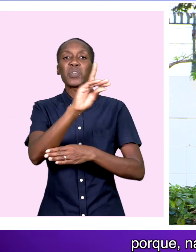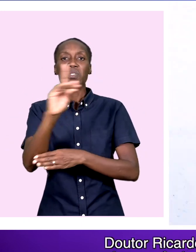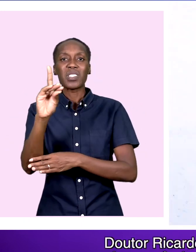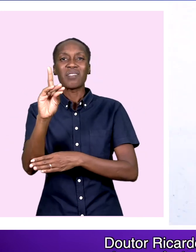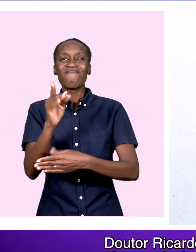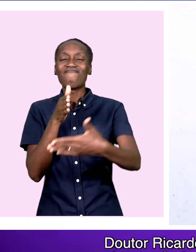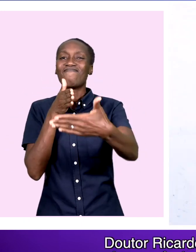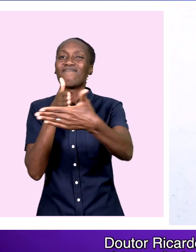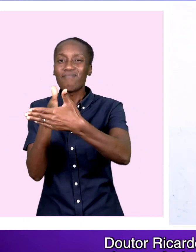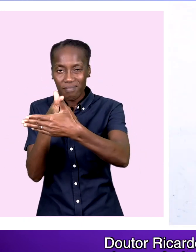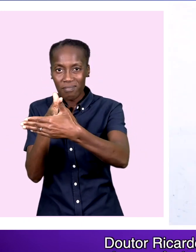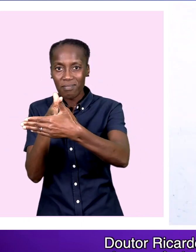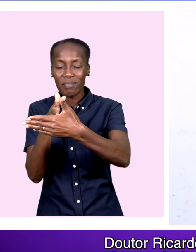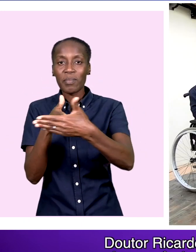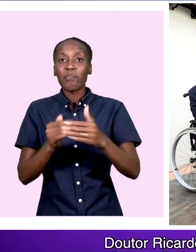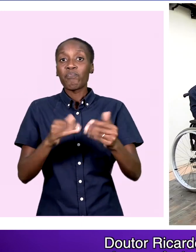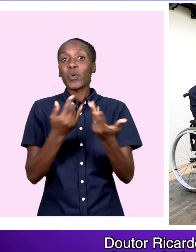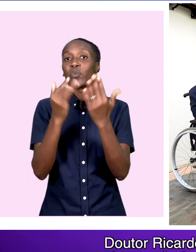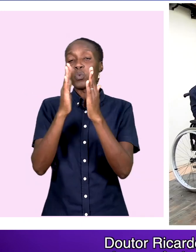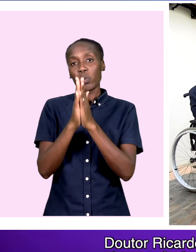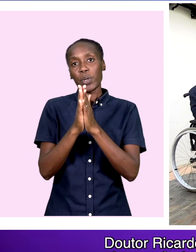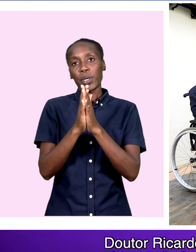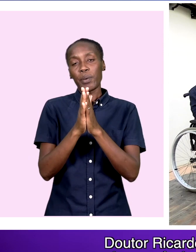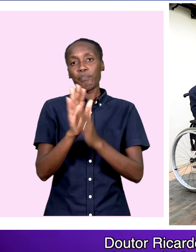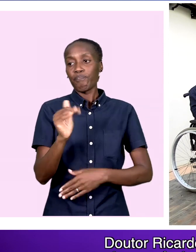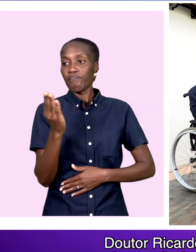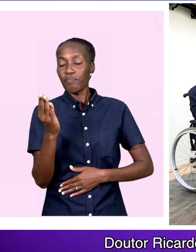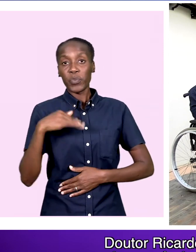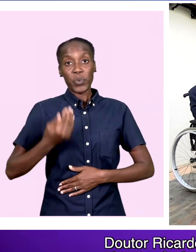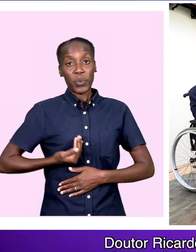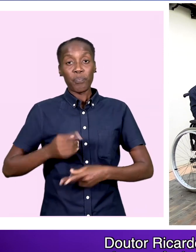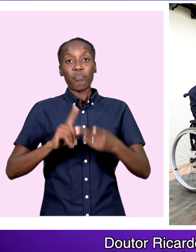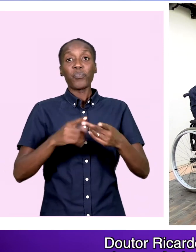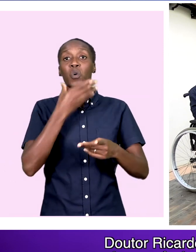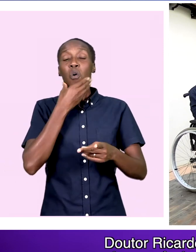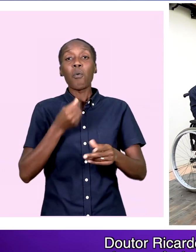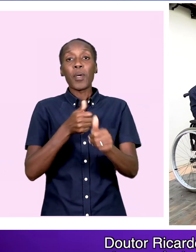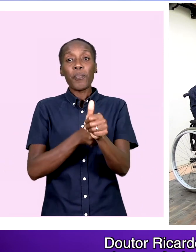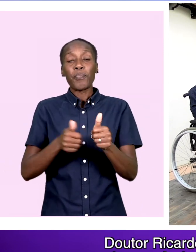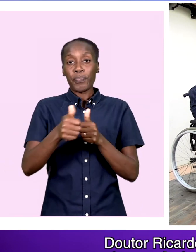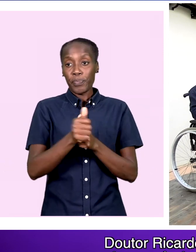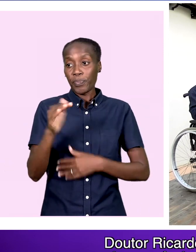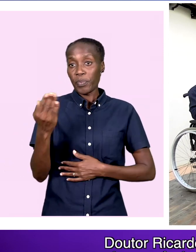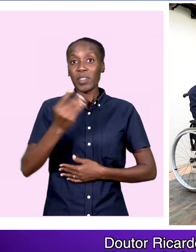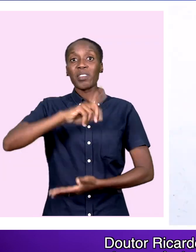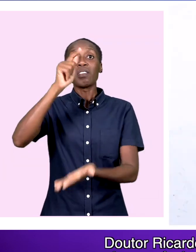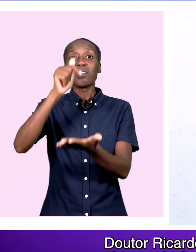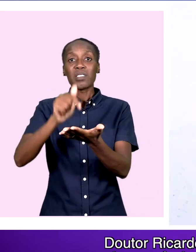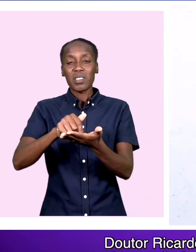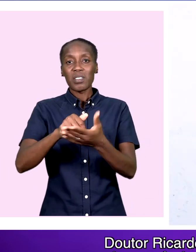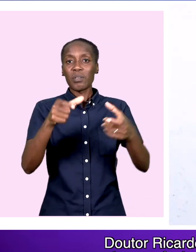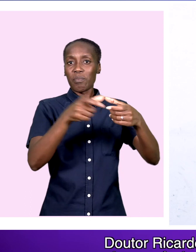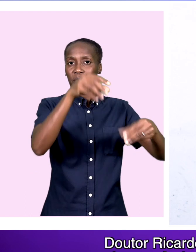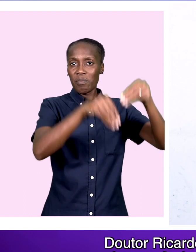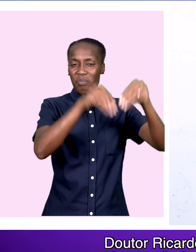dificuldades. Muito obrigado, Lígia. Dr. Ricardo Morense, há centros de recenseamento eleitoral inacessível, não é? Para pessoas